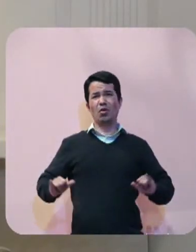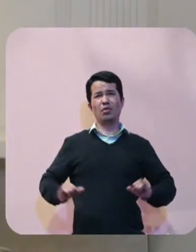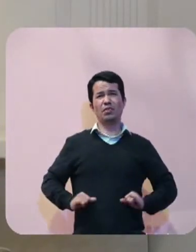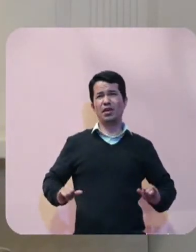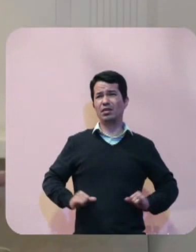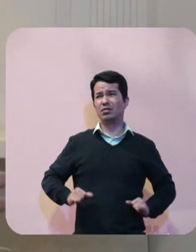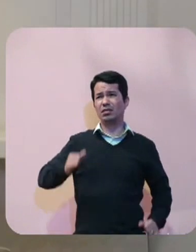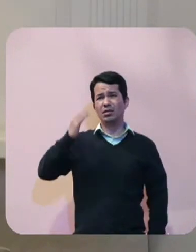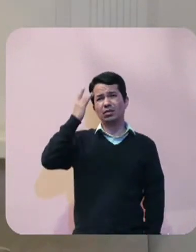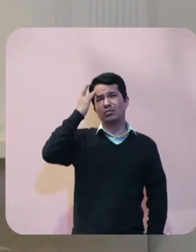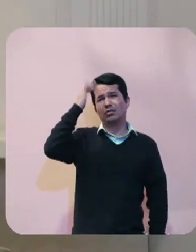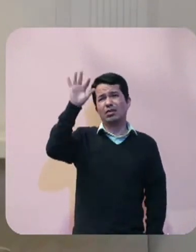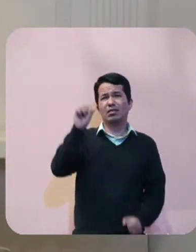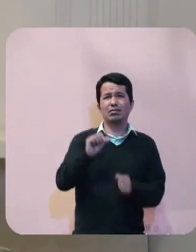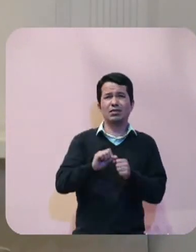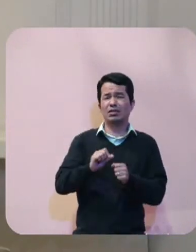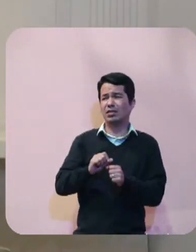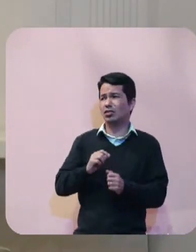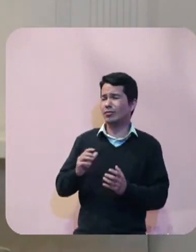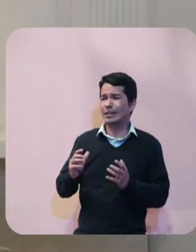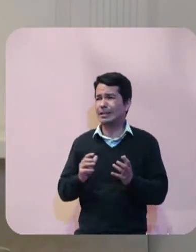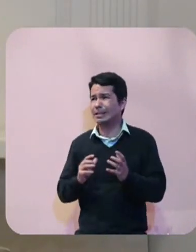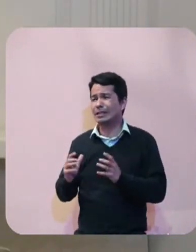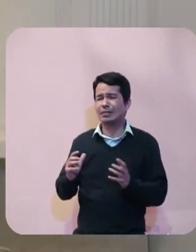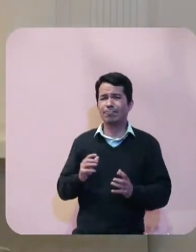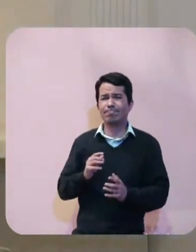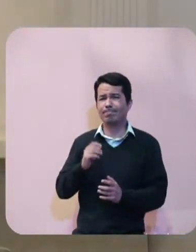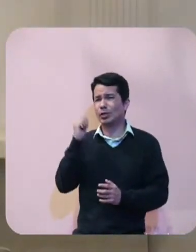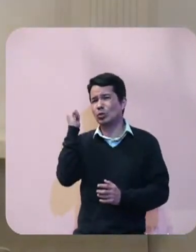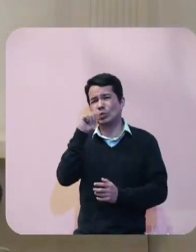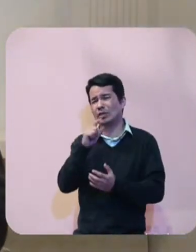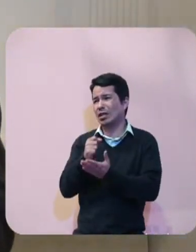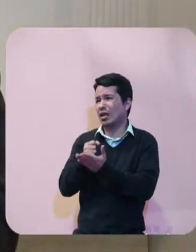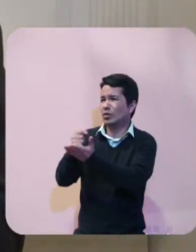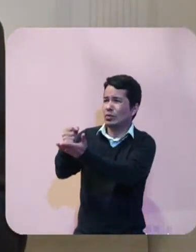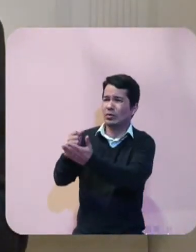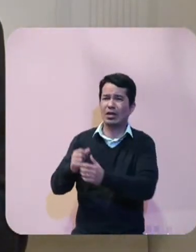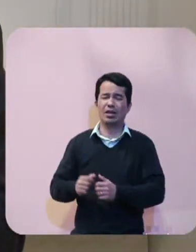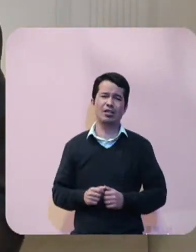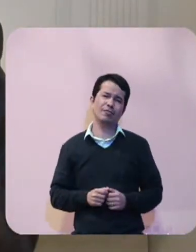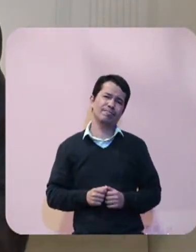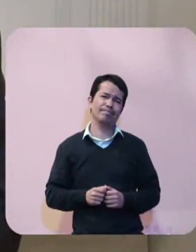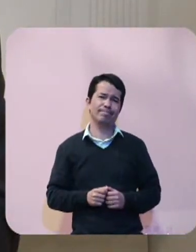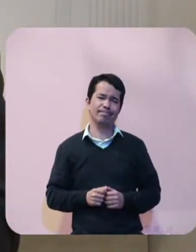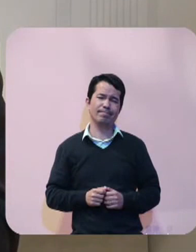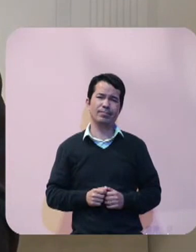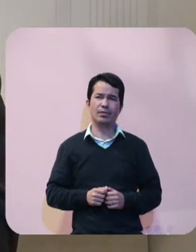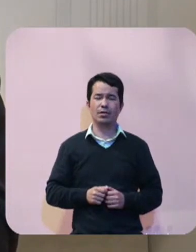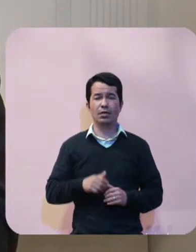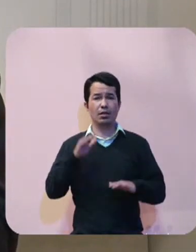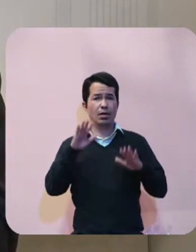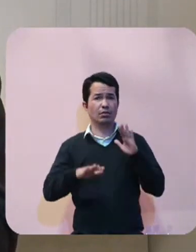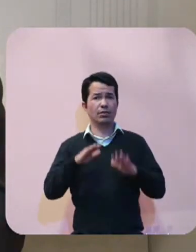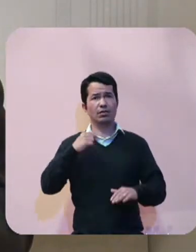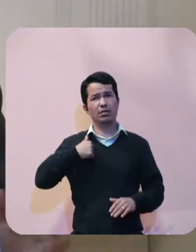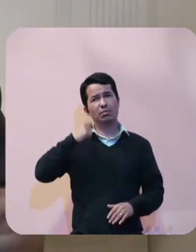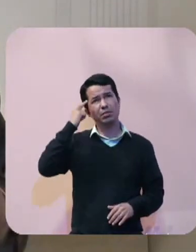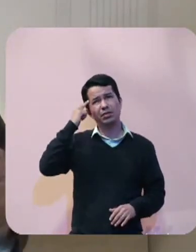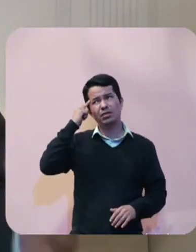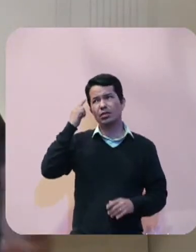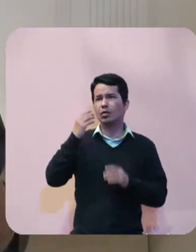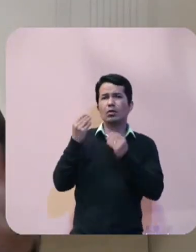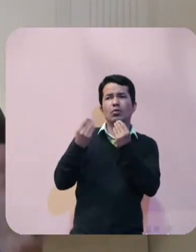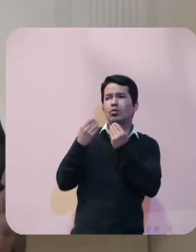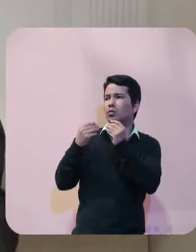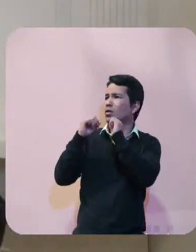não consigo ajudar. Às vezes eu fico imaginando como a gente pode abençoá-los, E às vezes a gente